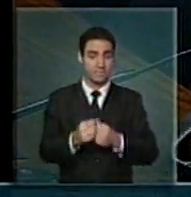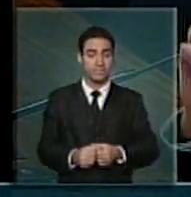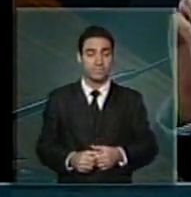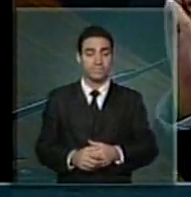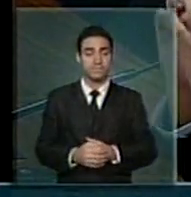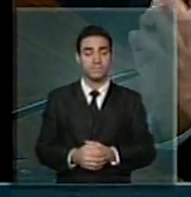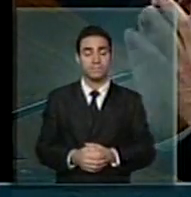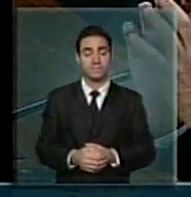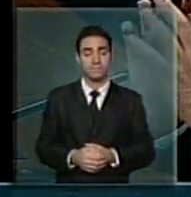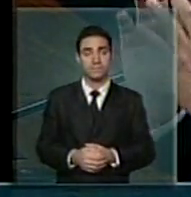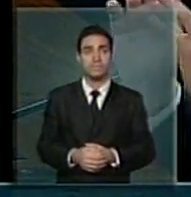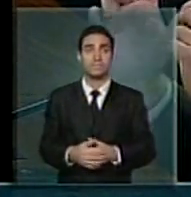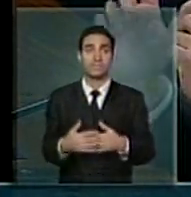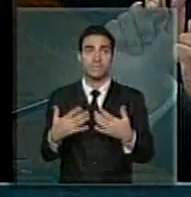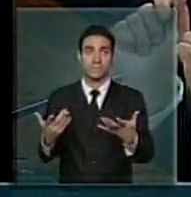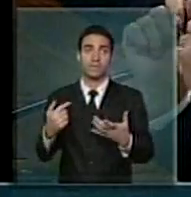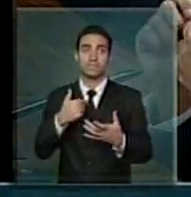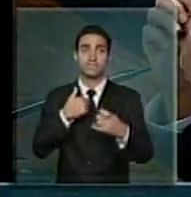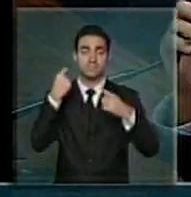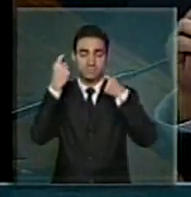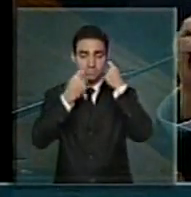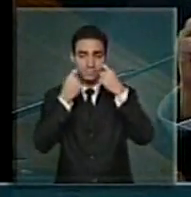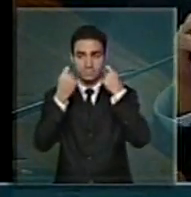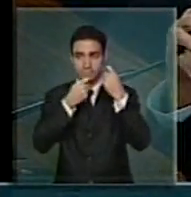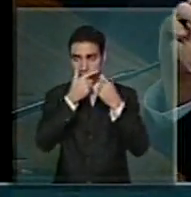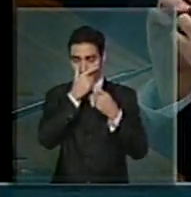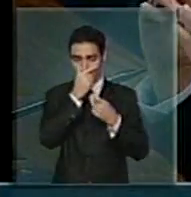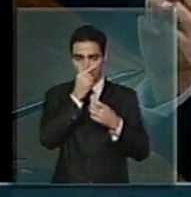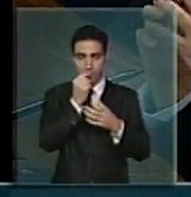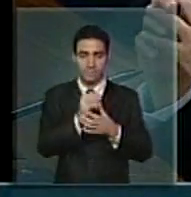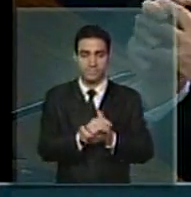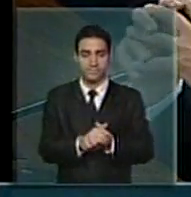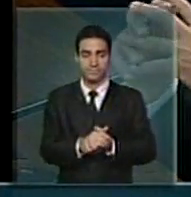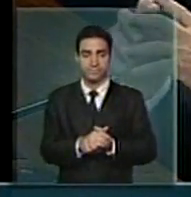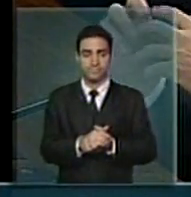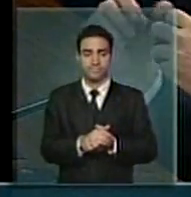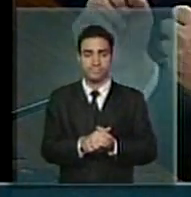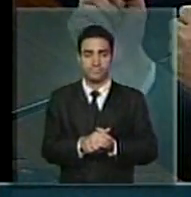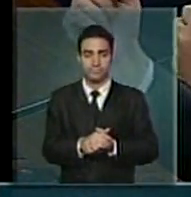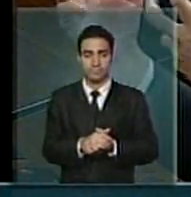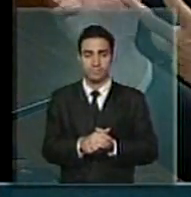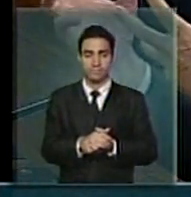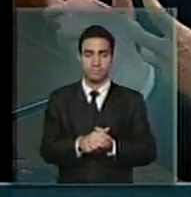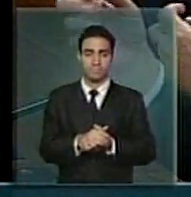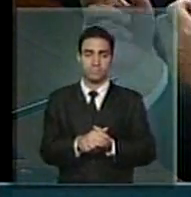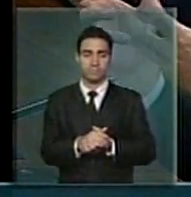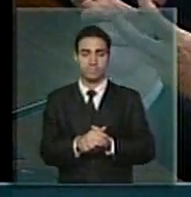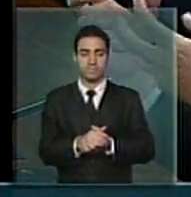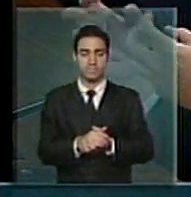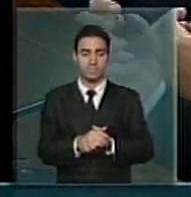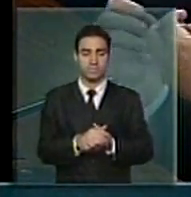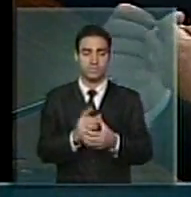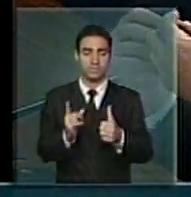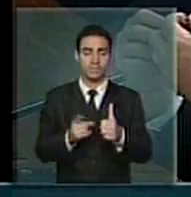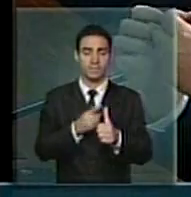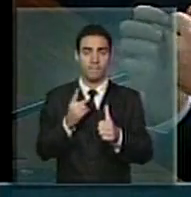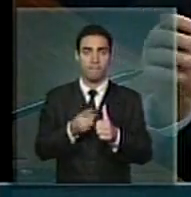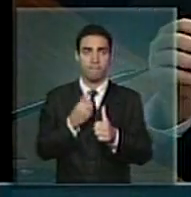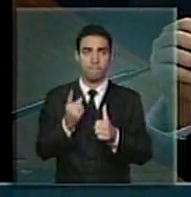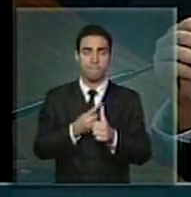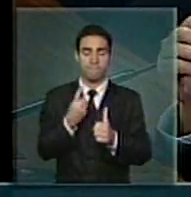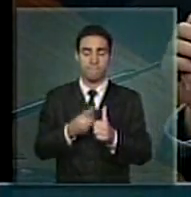Então, a minha preocupação, para não estender, primeiro que é quase que o desejo